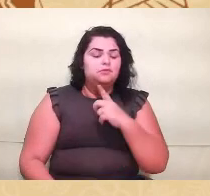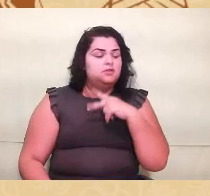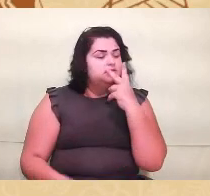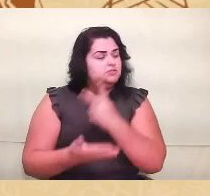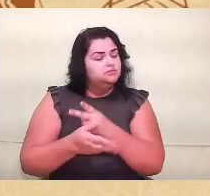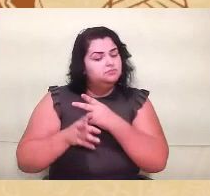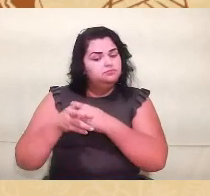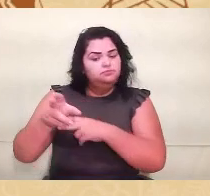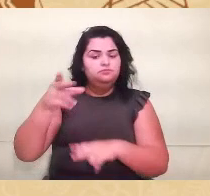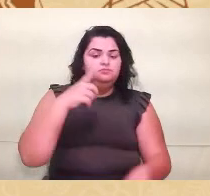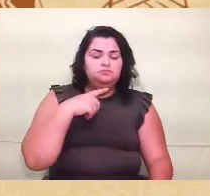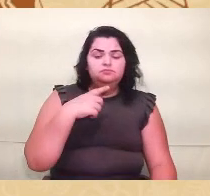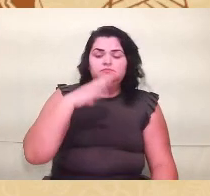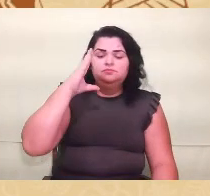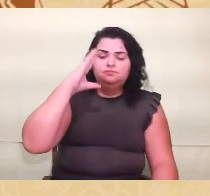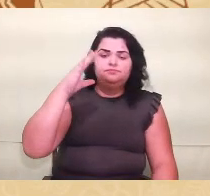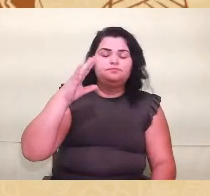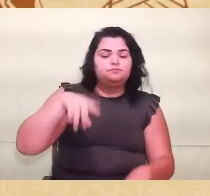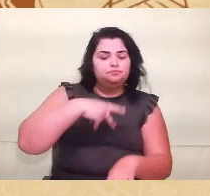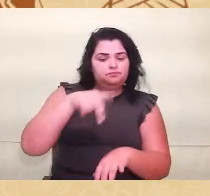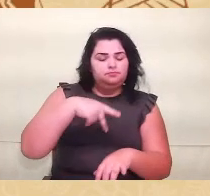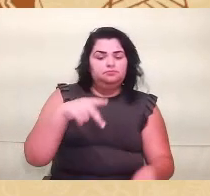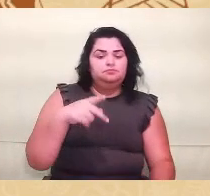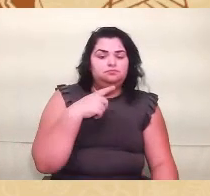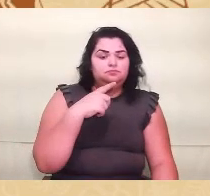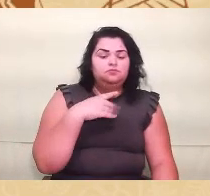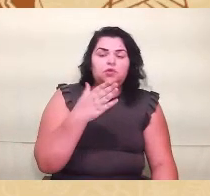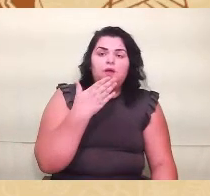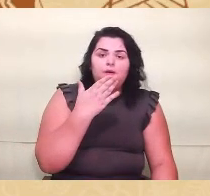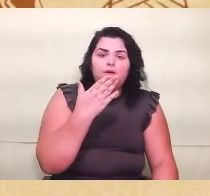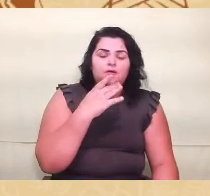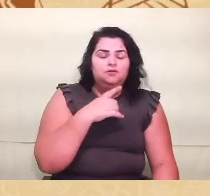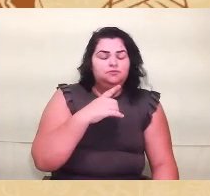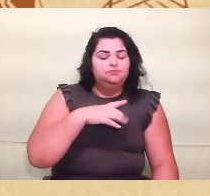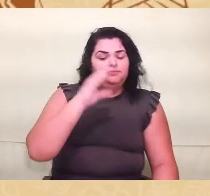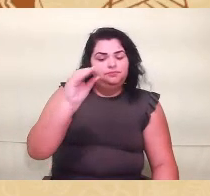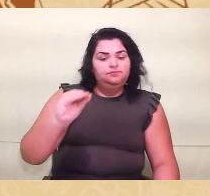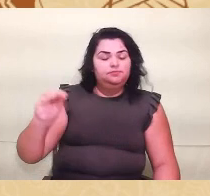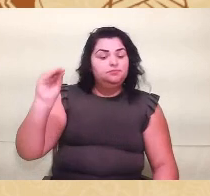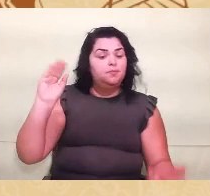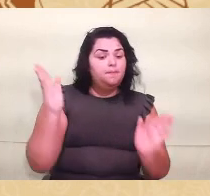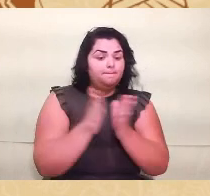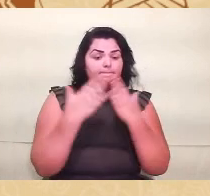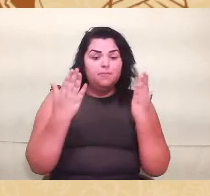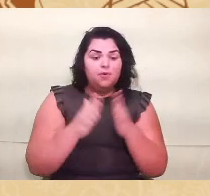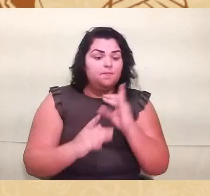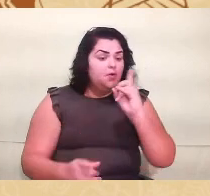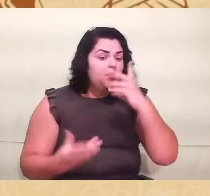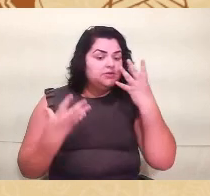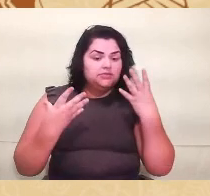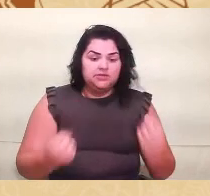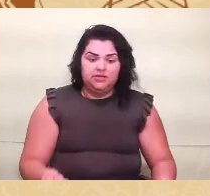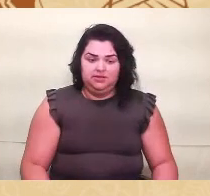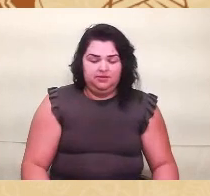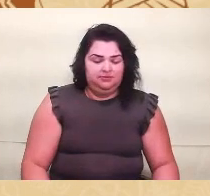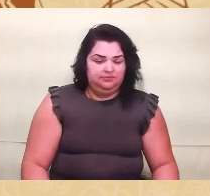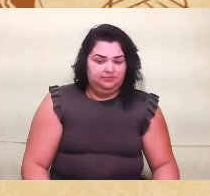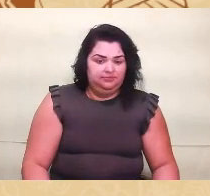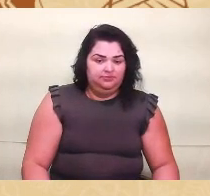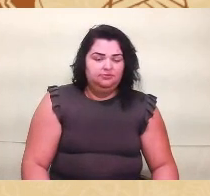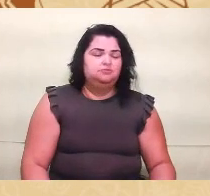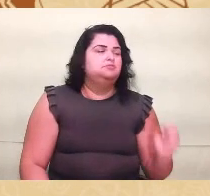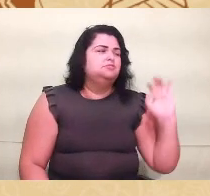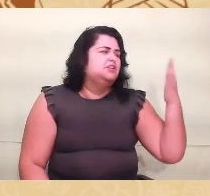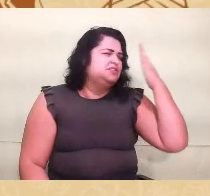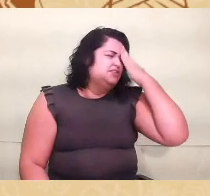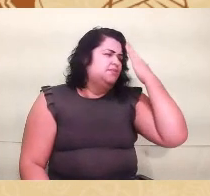de licitude nesse país, para o indígena, para o negro, para aquele pobre que não aceita a ordem constituída. Nós já sabemos o que é